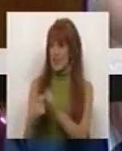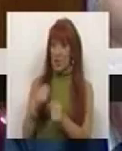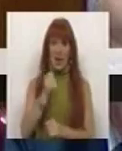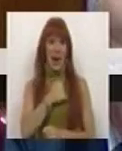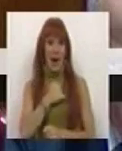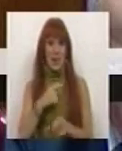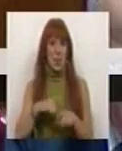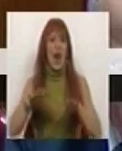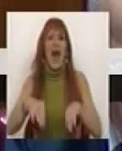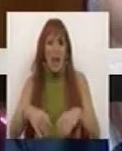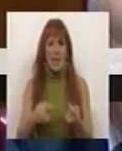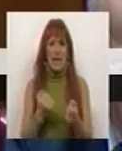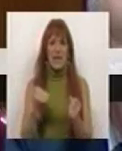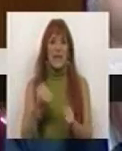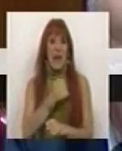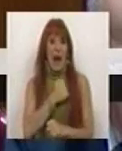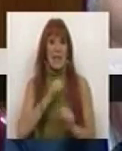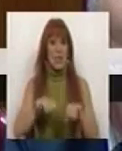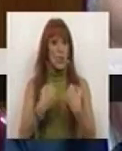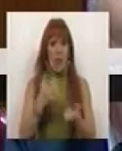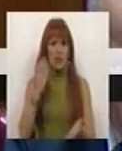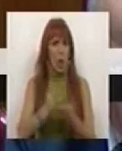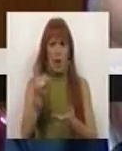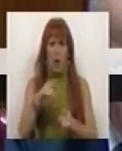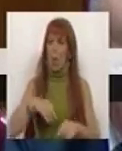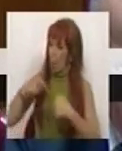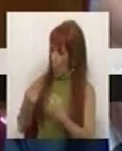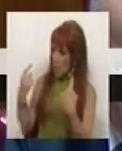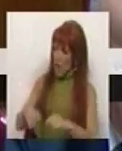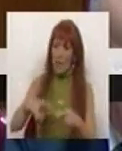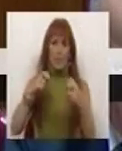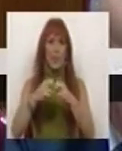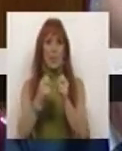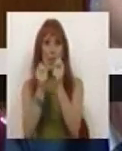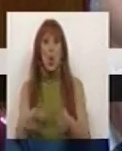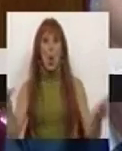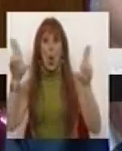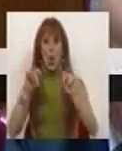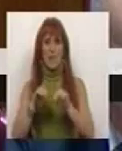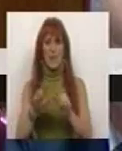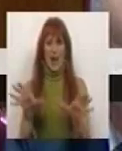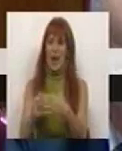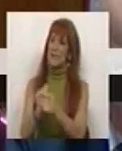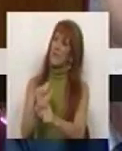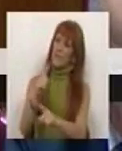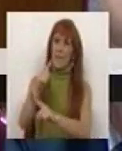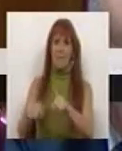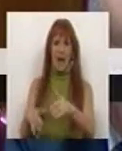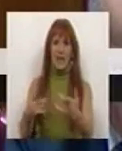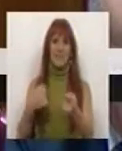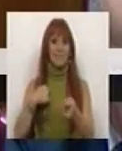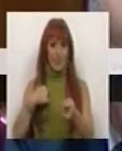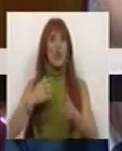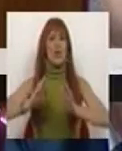necessidades de habitação não se esgotam na habitação social. Há hoje um problema novo para a classe média e